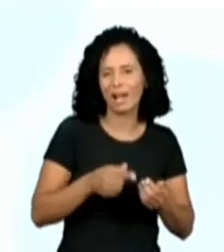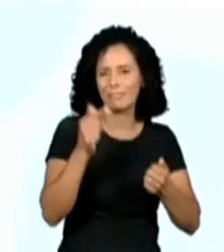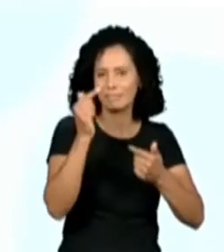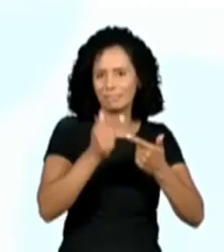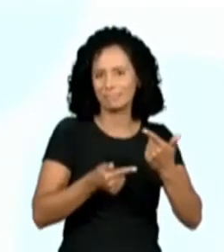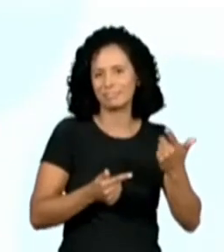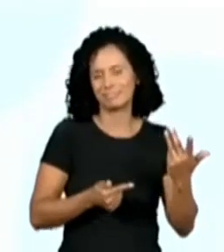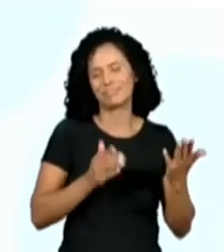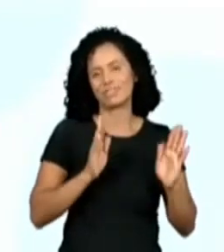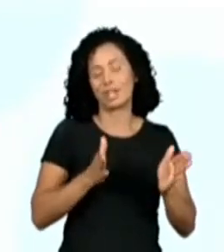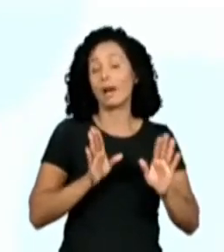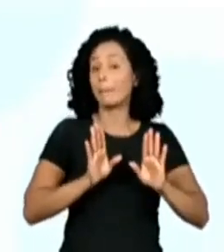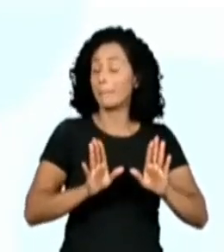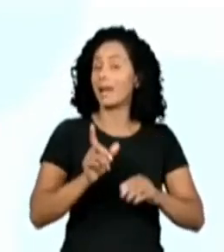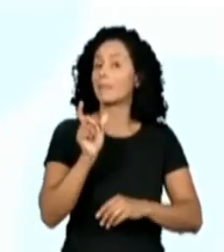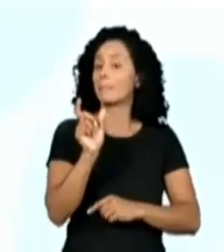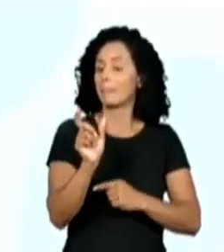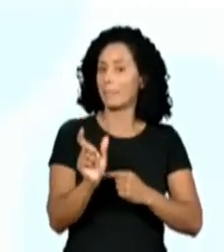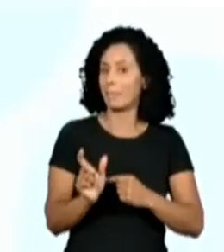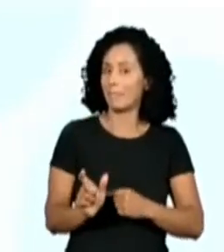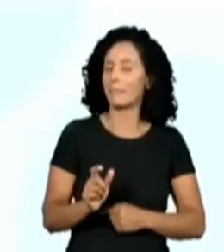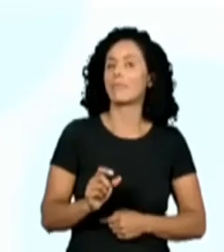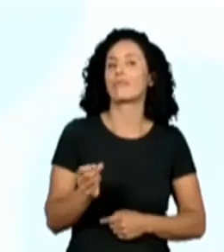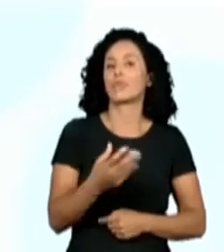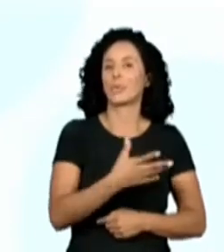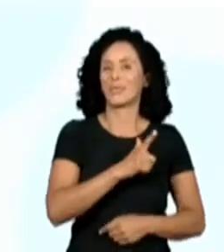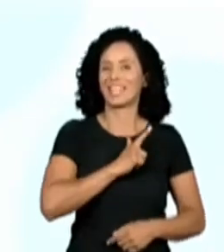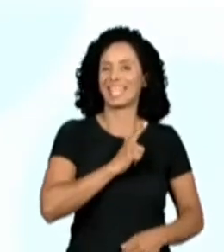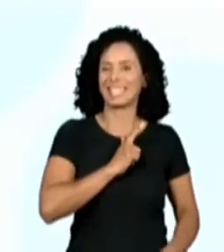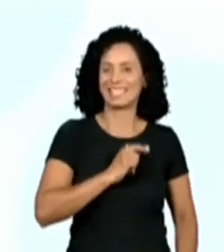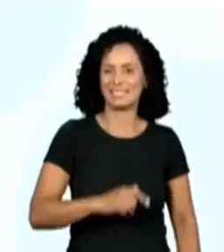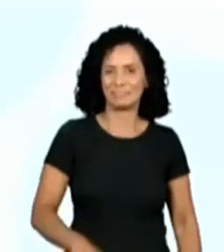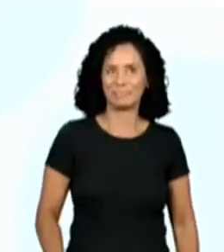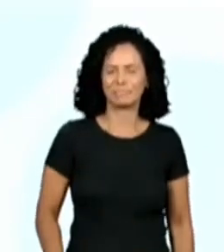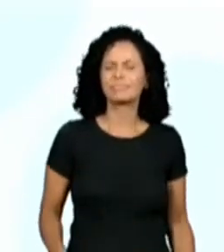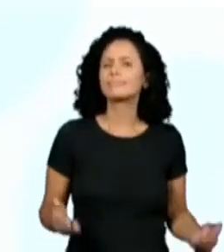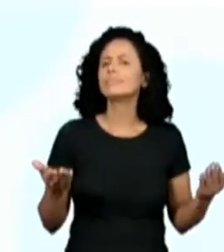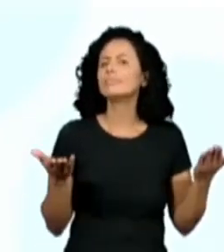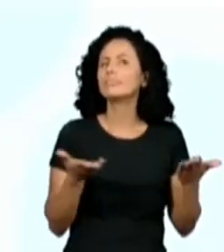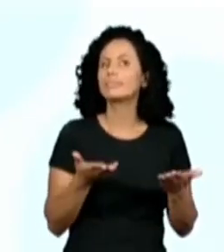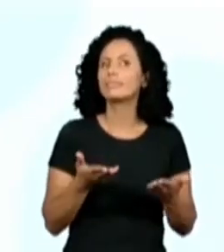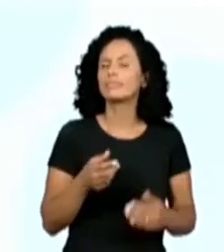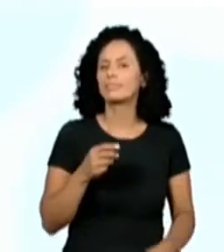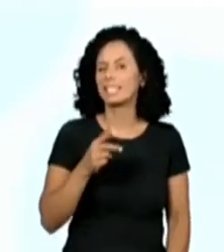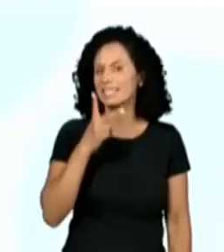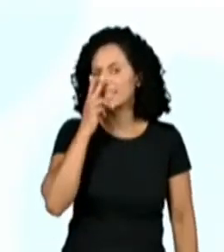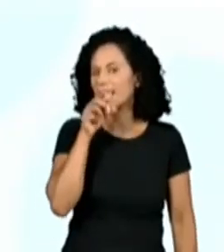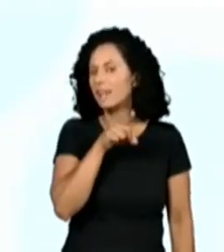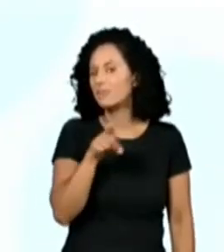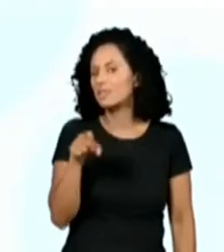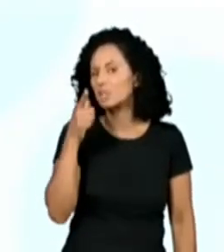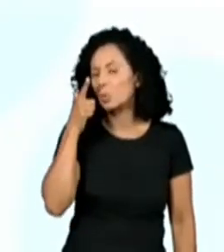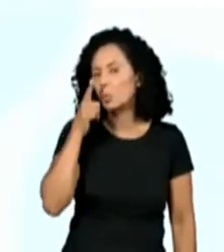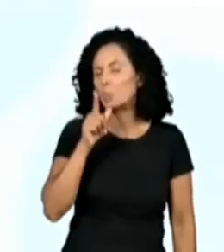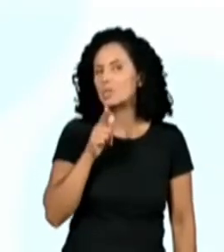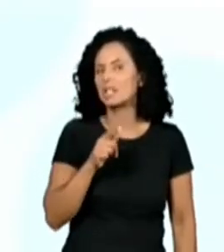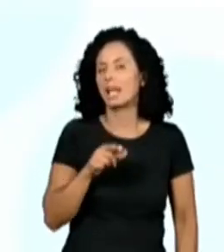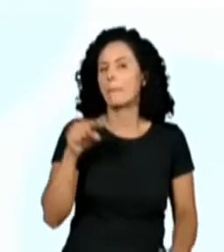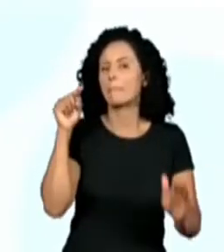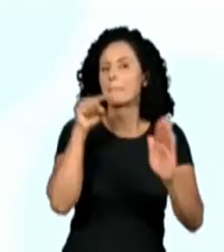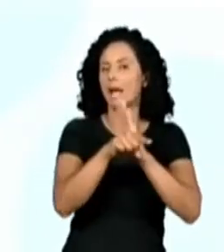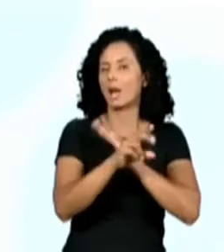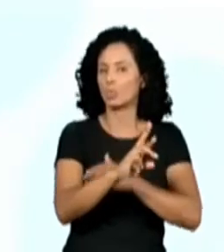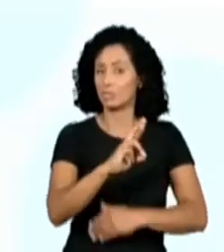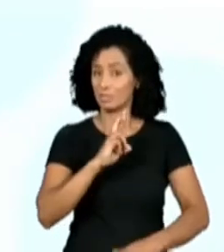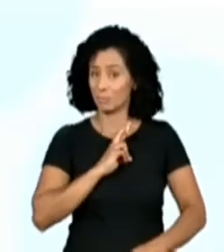palavrinhas novas. Right? Okay. Let's check. Vamos verificar aqui se você consegue responder as perguntas aí para mim.